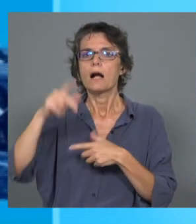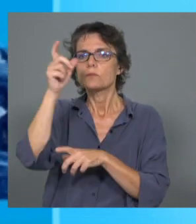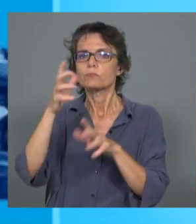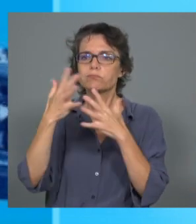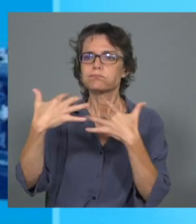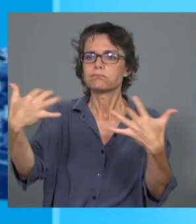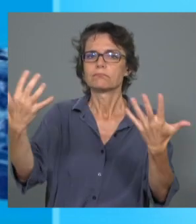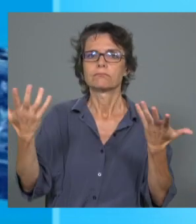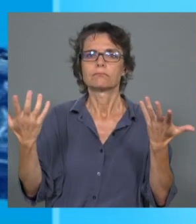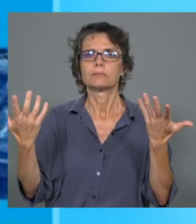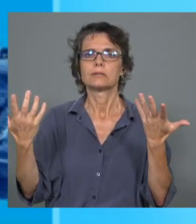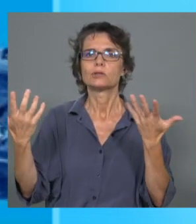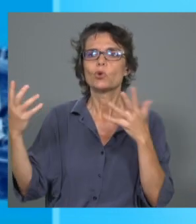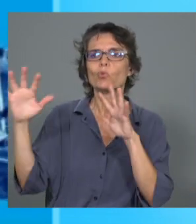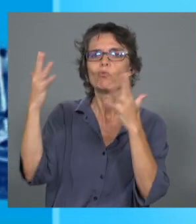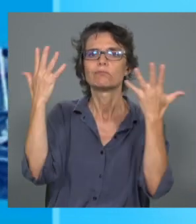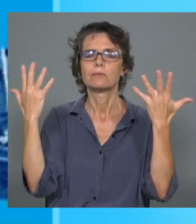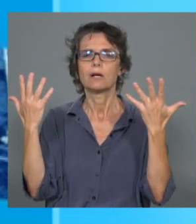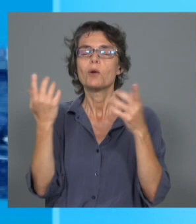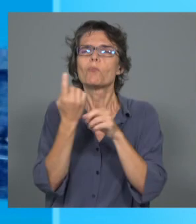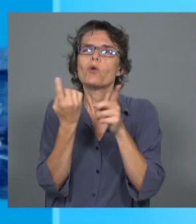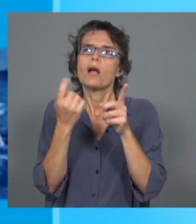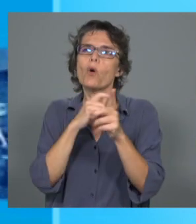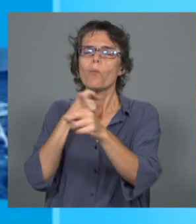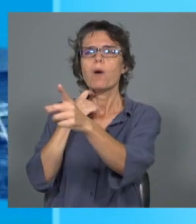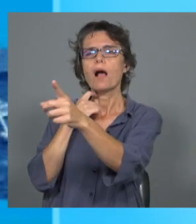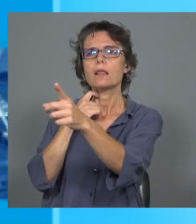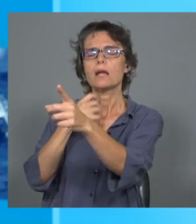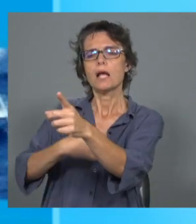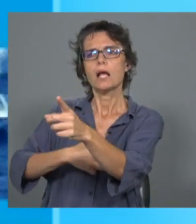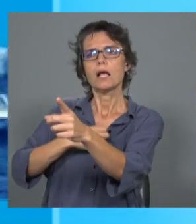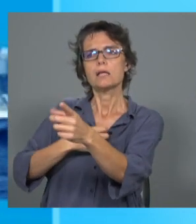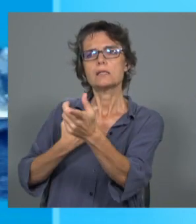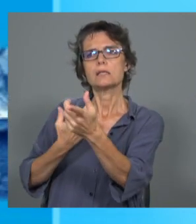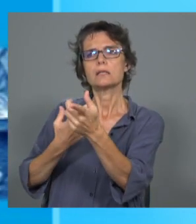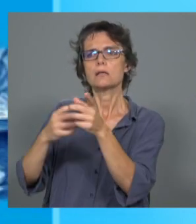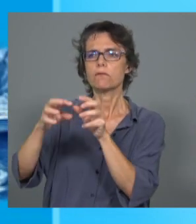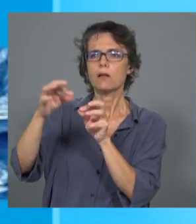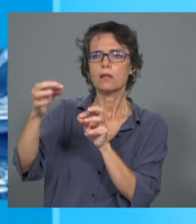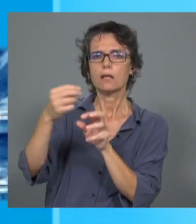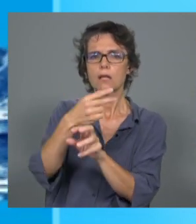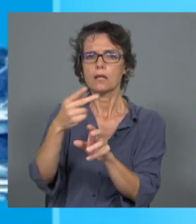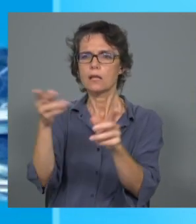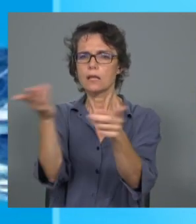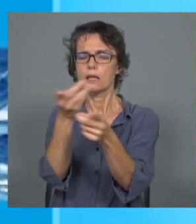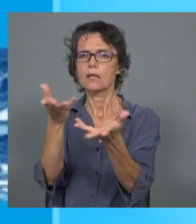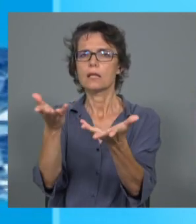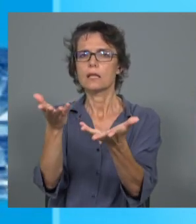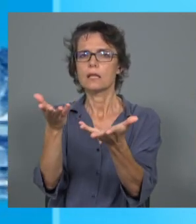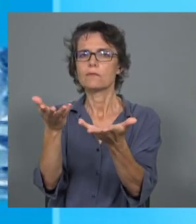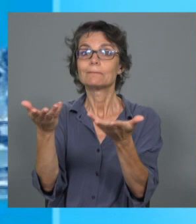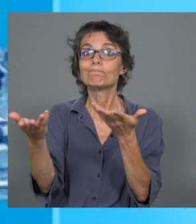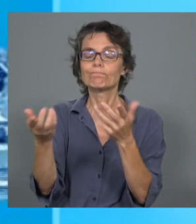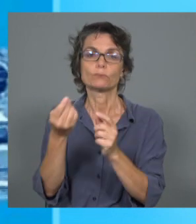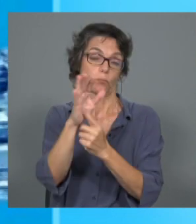eram normais, isto é, eram iguais àquilo que é a comunicação hegemónica da televisão, não é? Está-se a